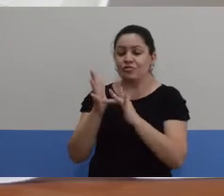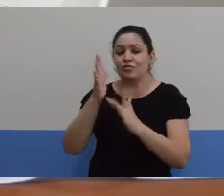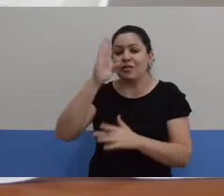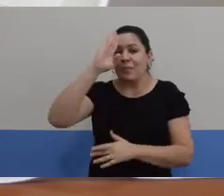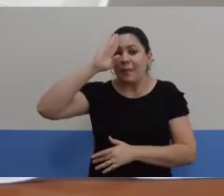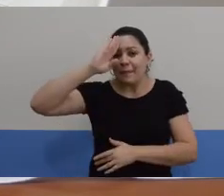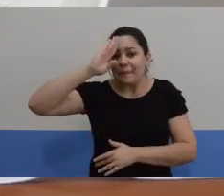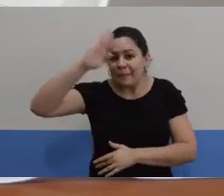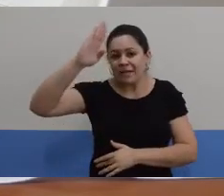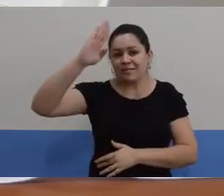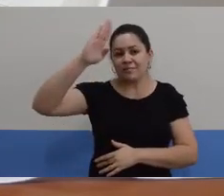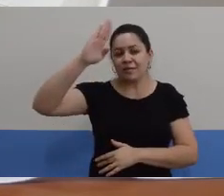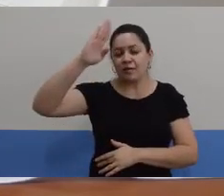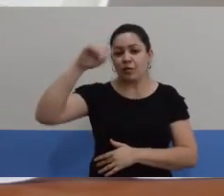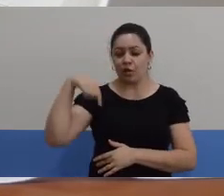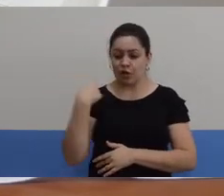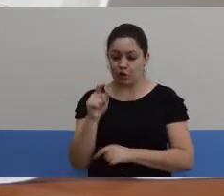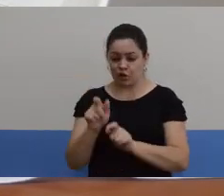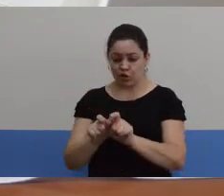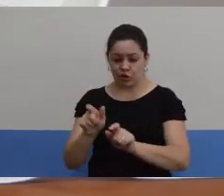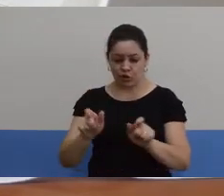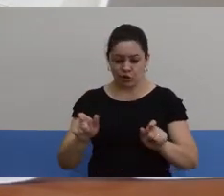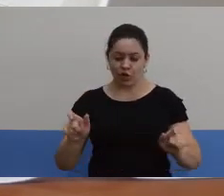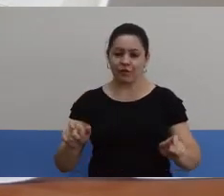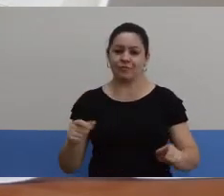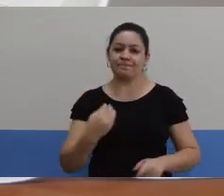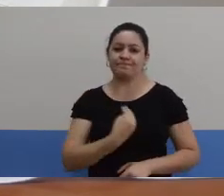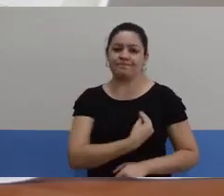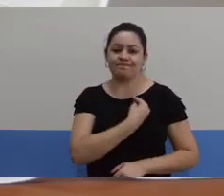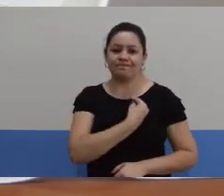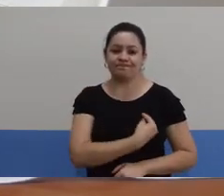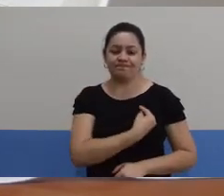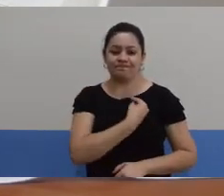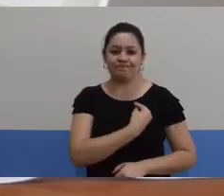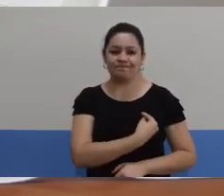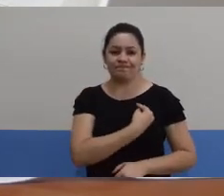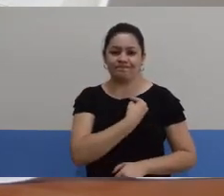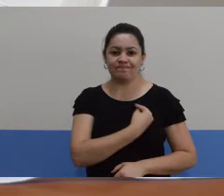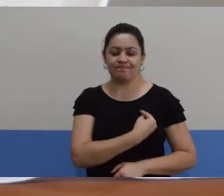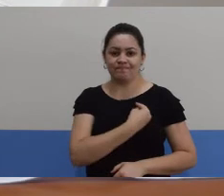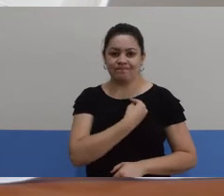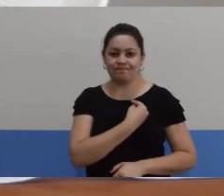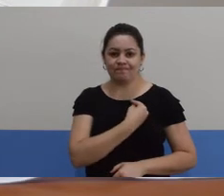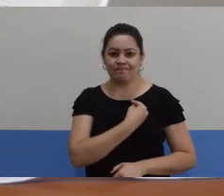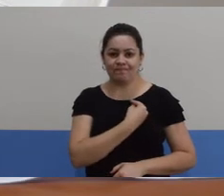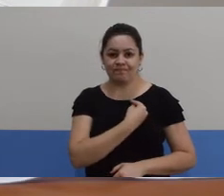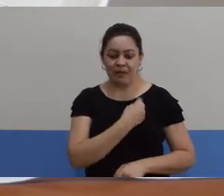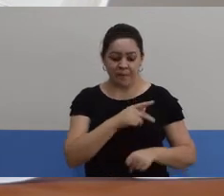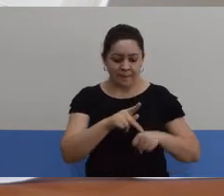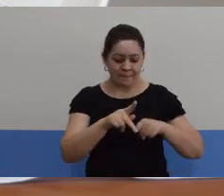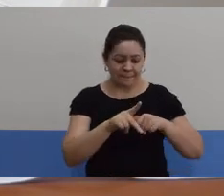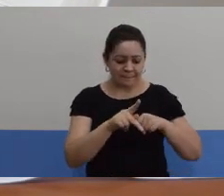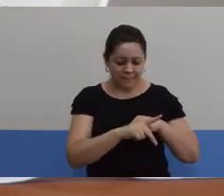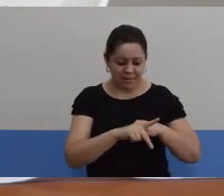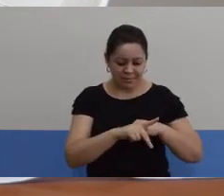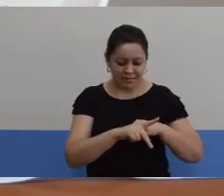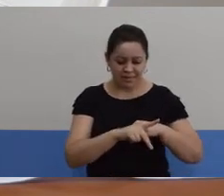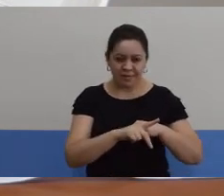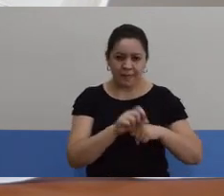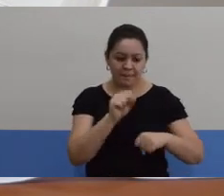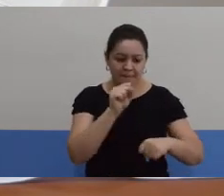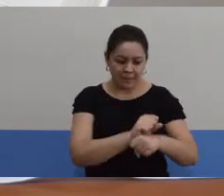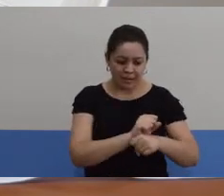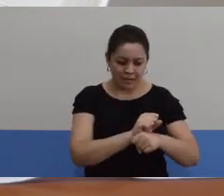viva significa, como uma pedra pode ser viva? Se ela é pedra, ela está parada. Viva significa que ela não está num